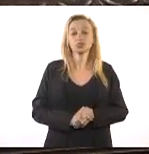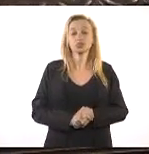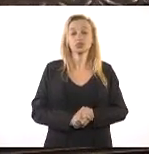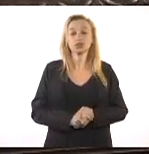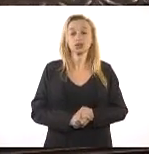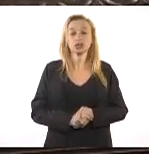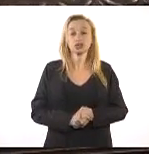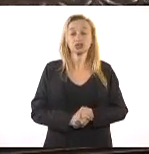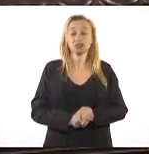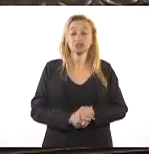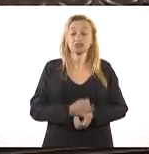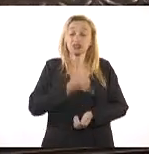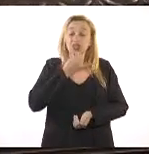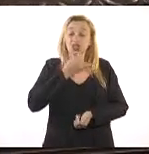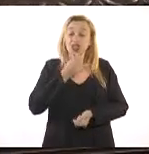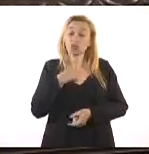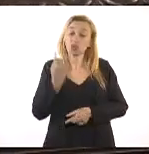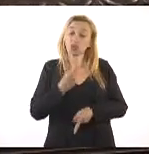nossa população.